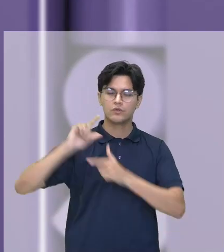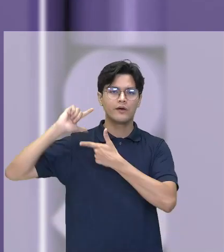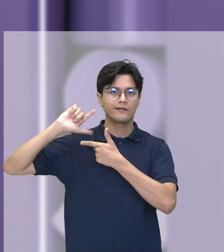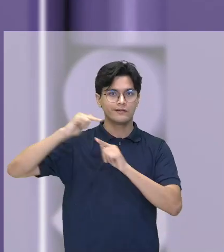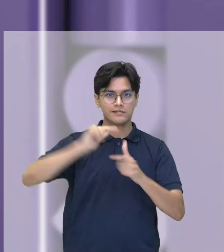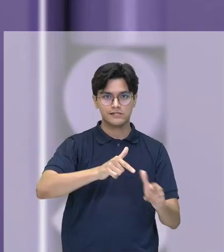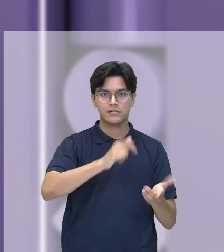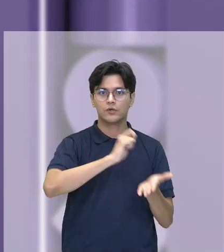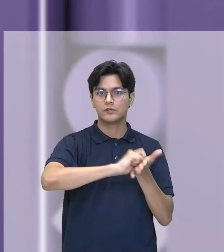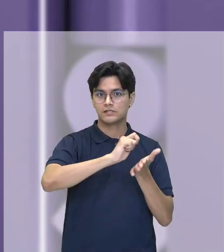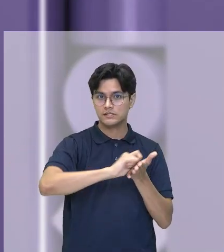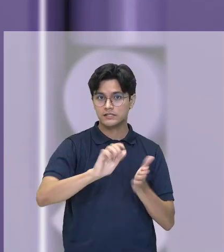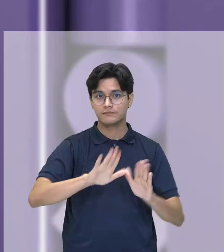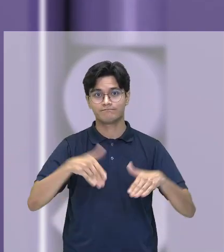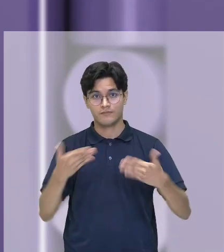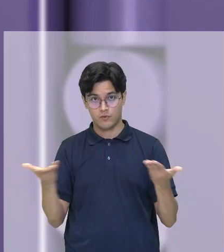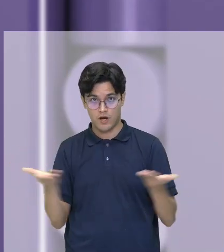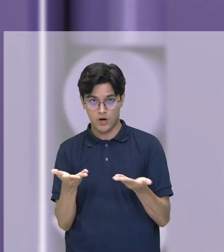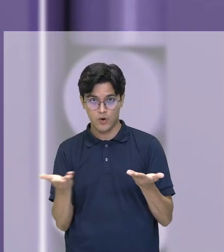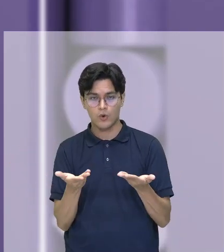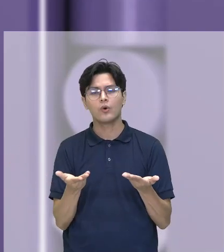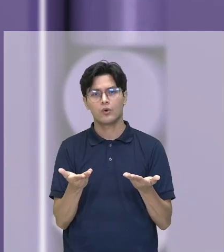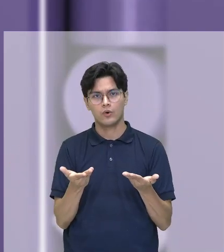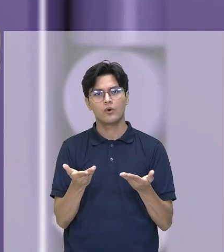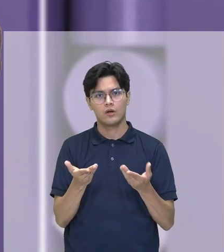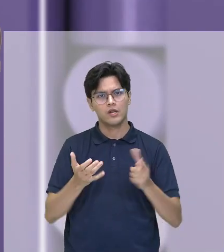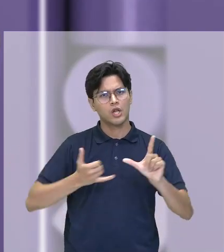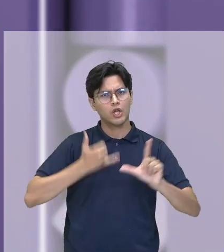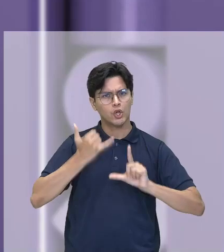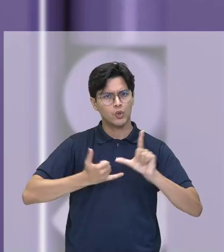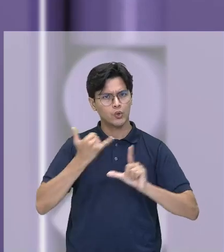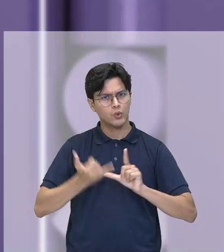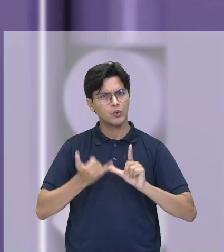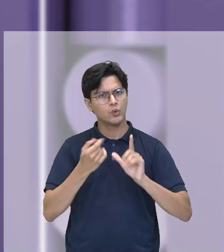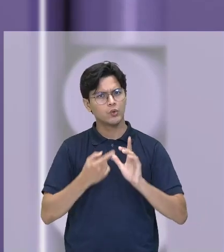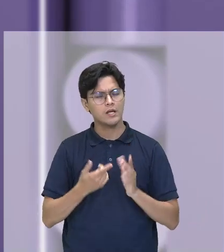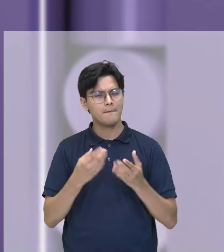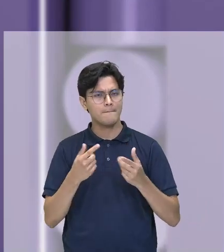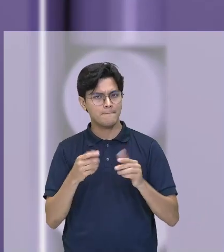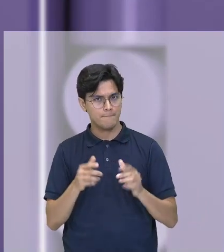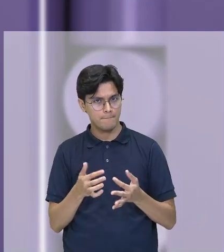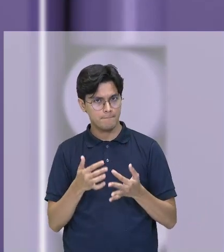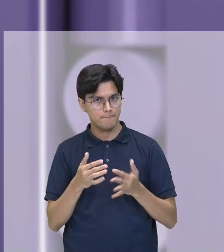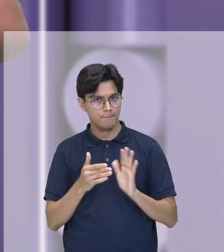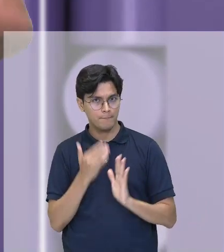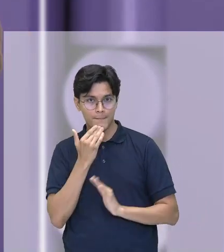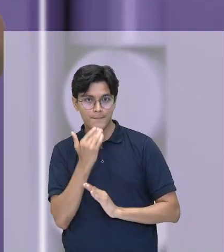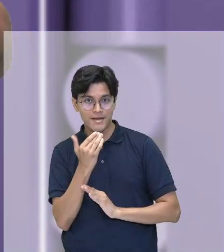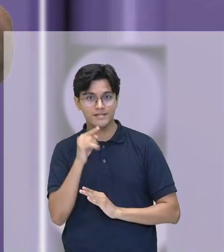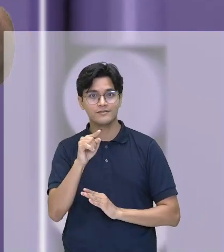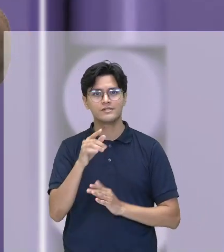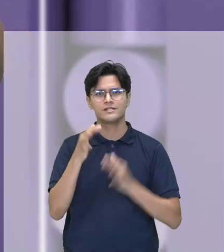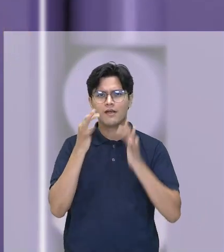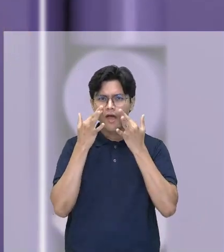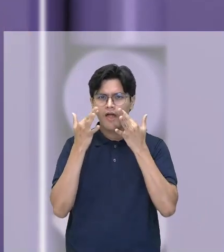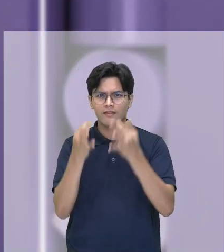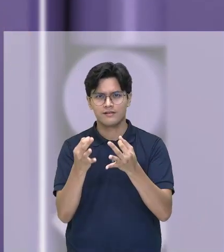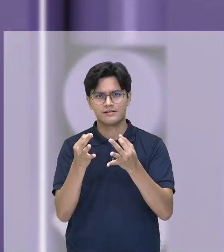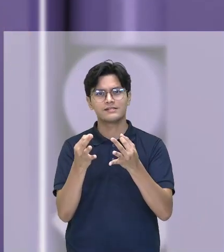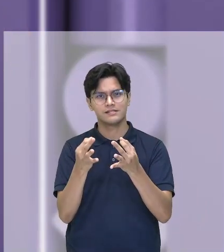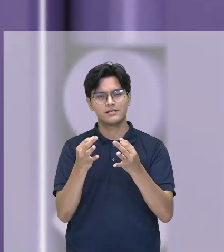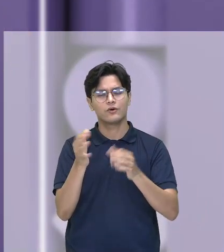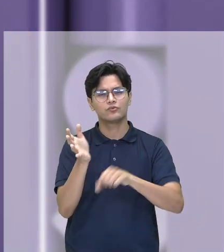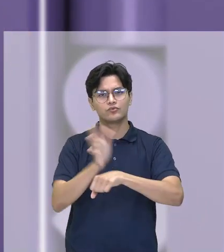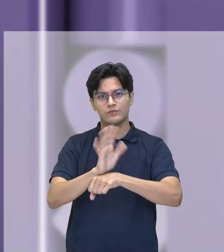Então, de maneira bem lúdica, eu vou te pedir para que você olhe com muita atenção para uma animação hollywoodiana que